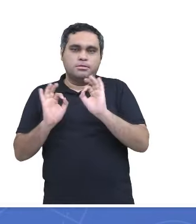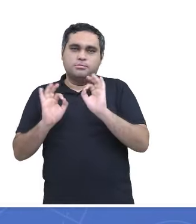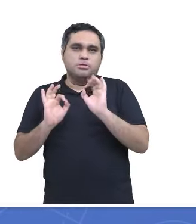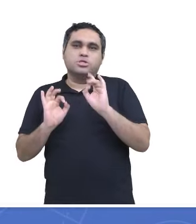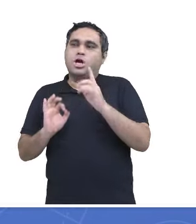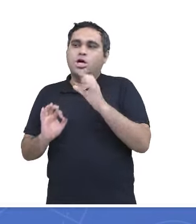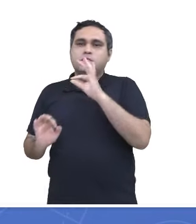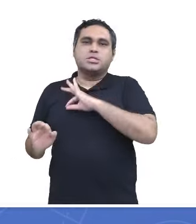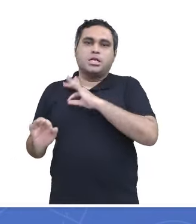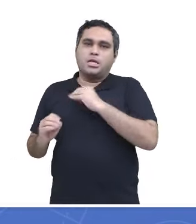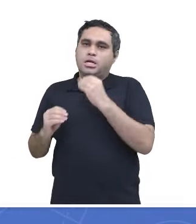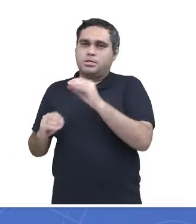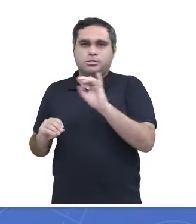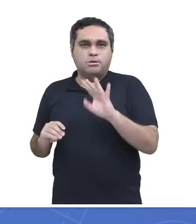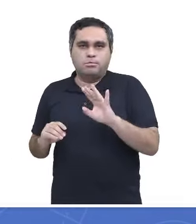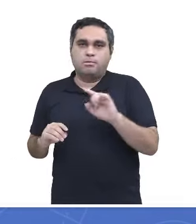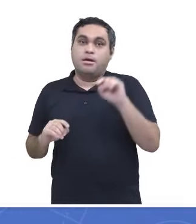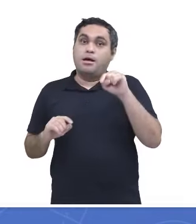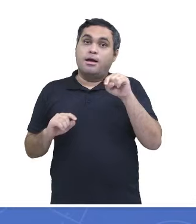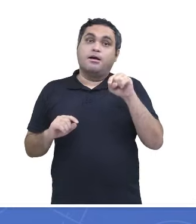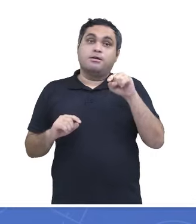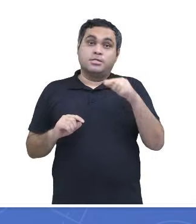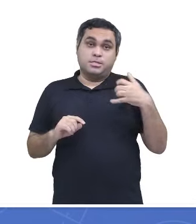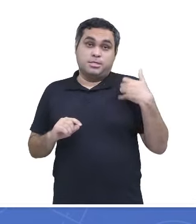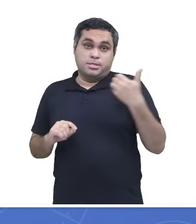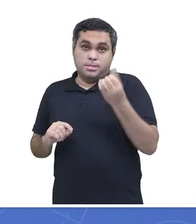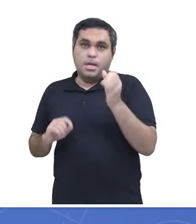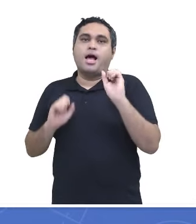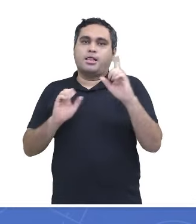Constituição. Depois,